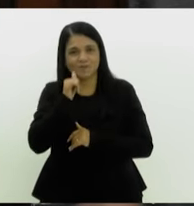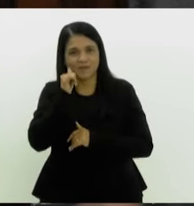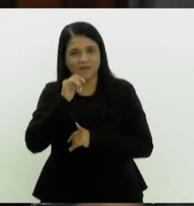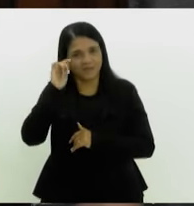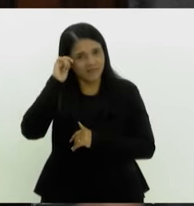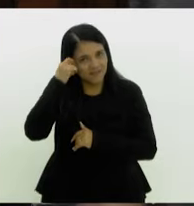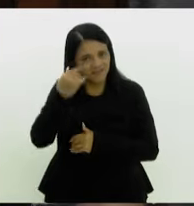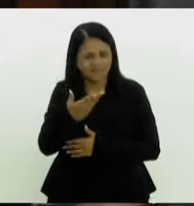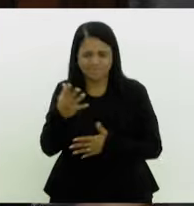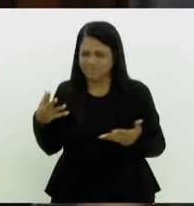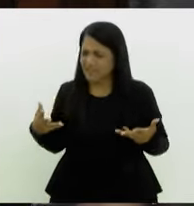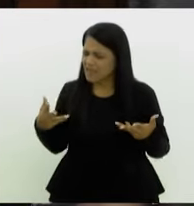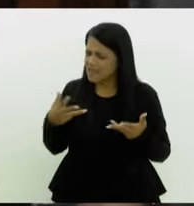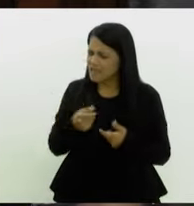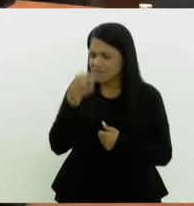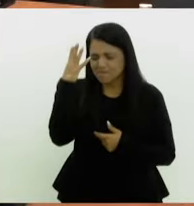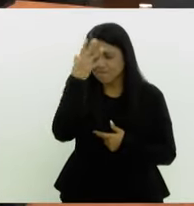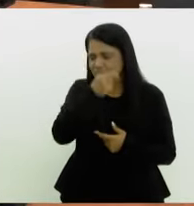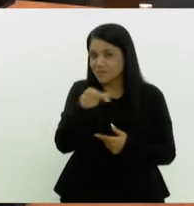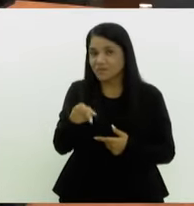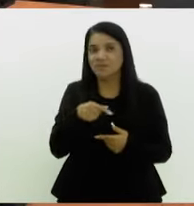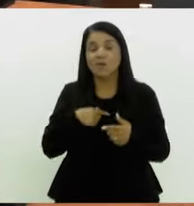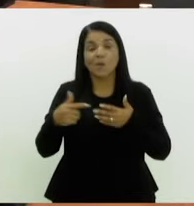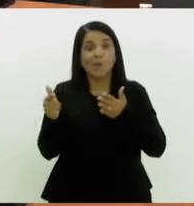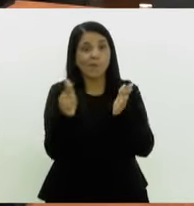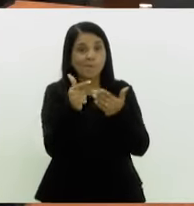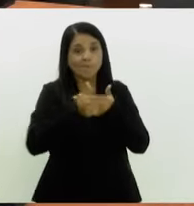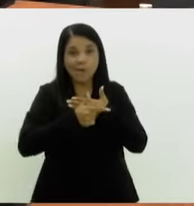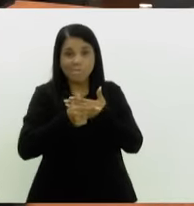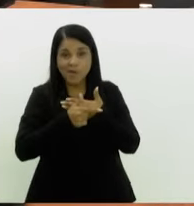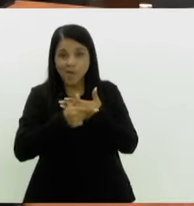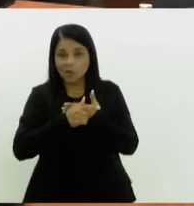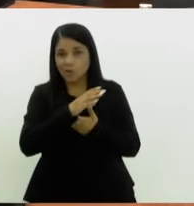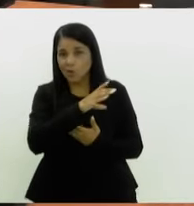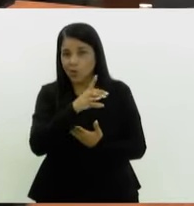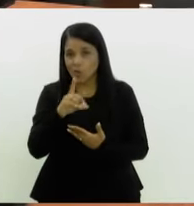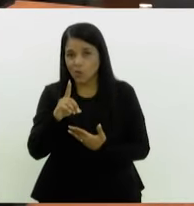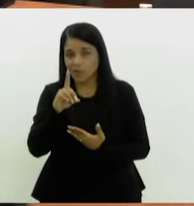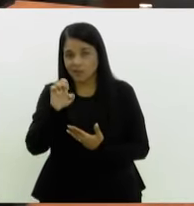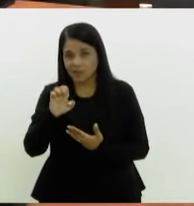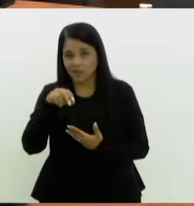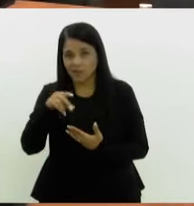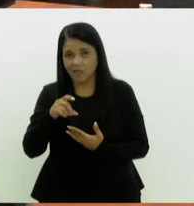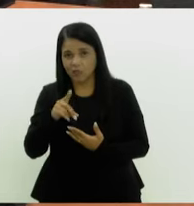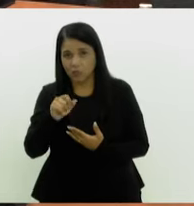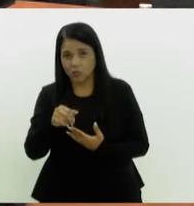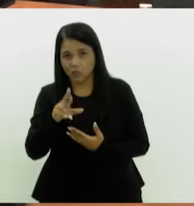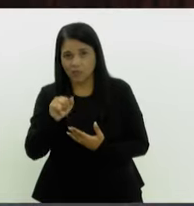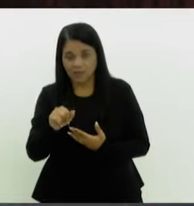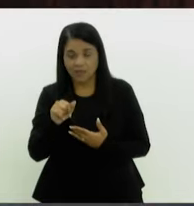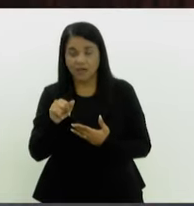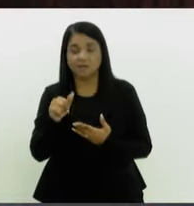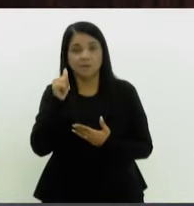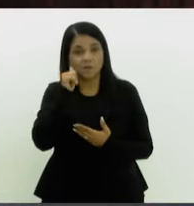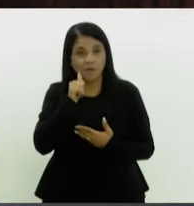linda o papel da Coordenadoria da mulher é ter assento no colégio de líderes para discutir com os partidos a necessidade de